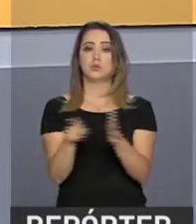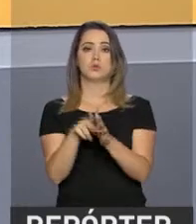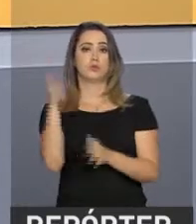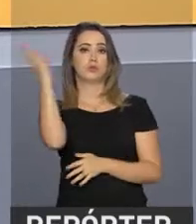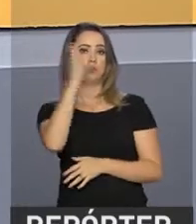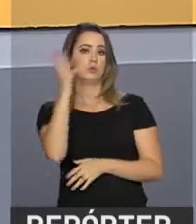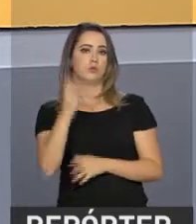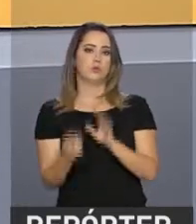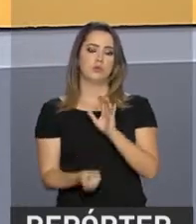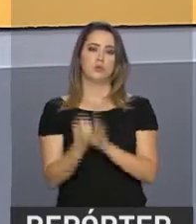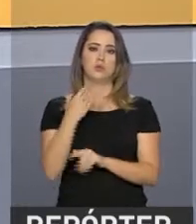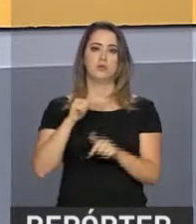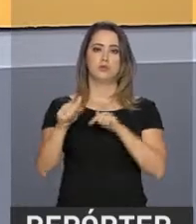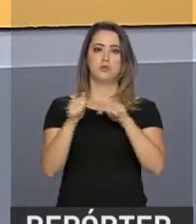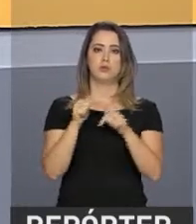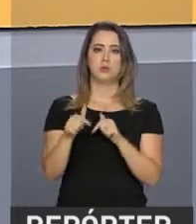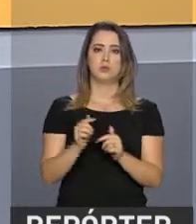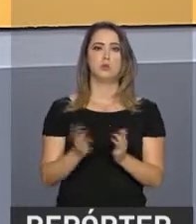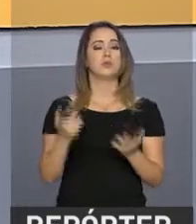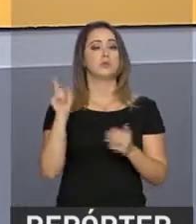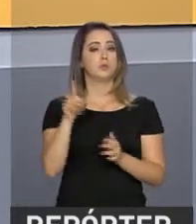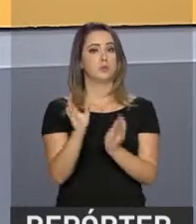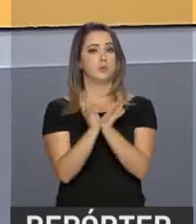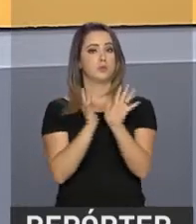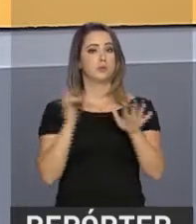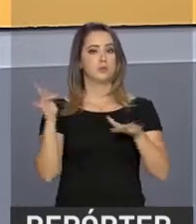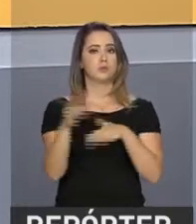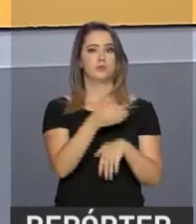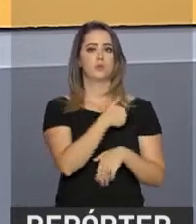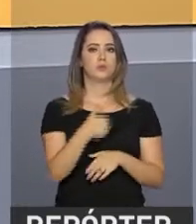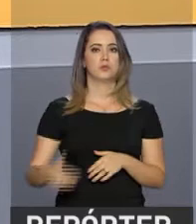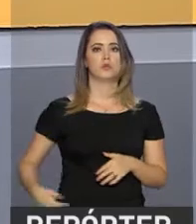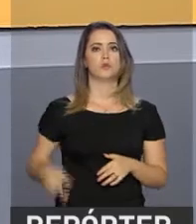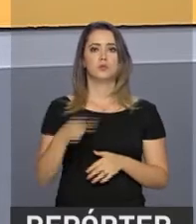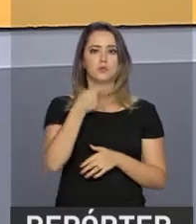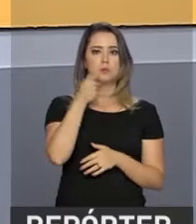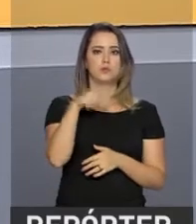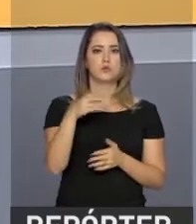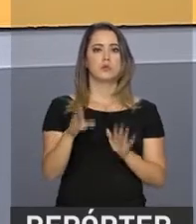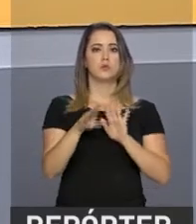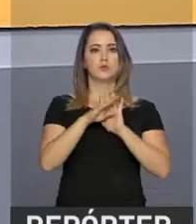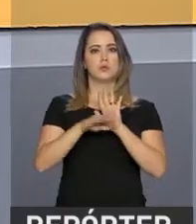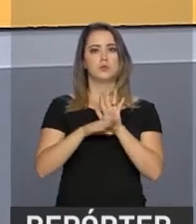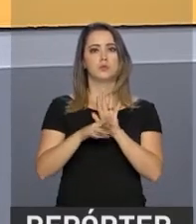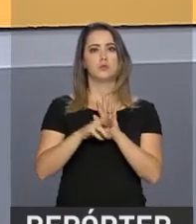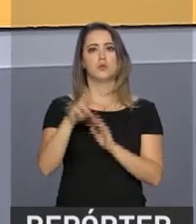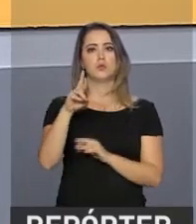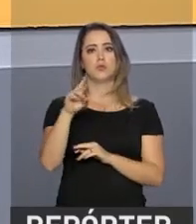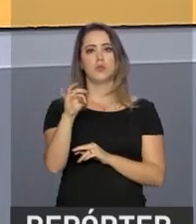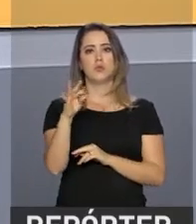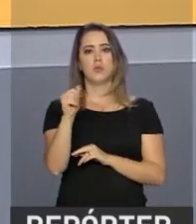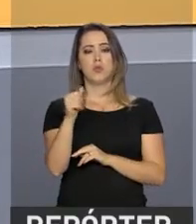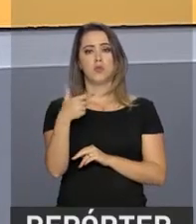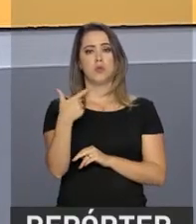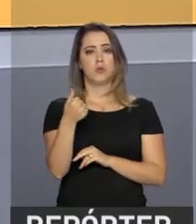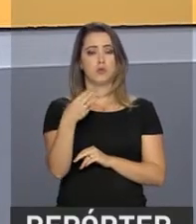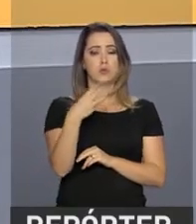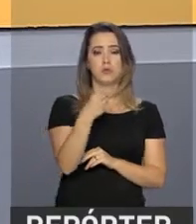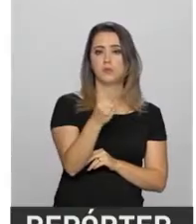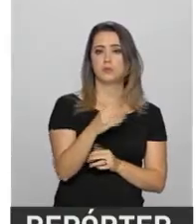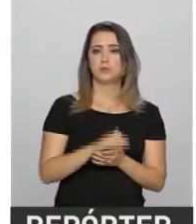produzidos no Brasil, gerando mais empregos. Pelas redes sociais, o governo afirmou que vem aí o programa Rota